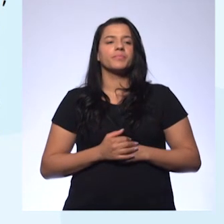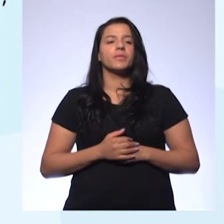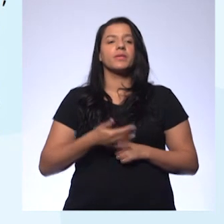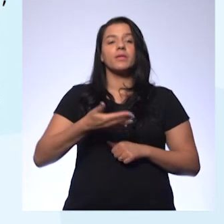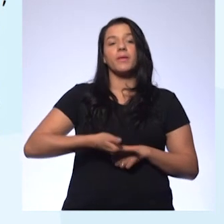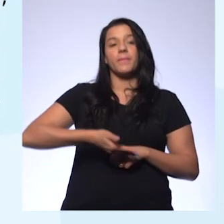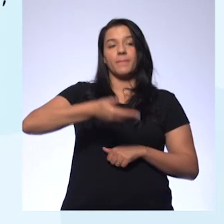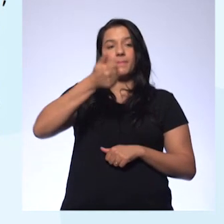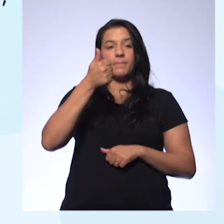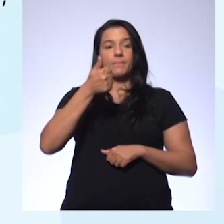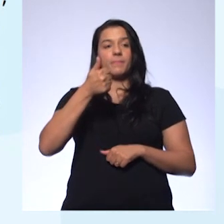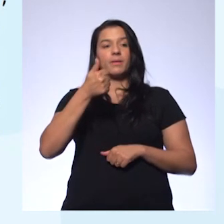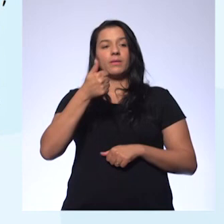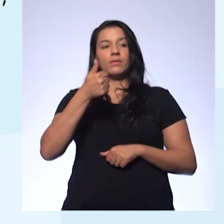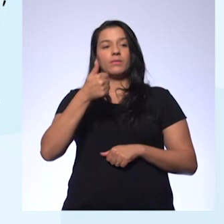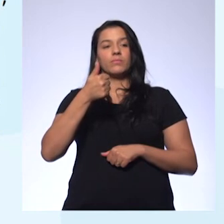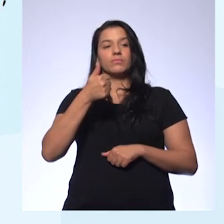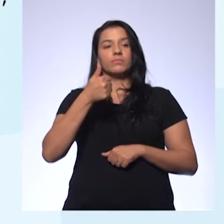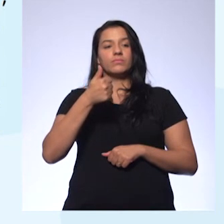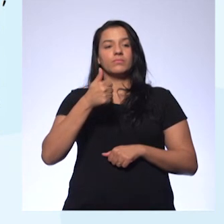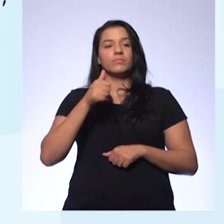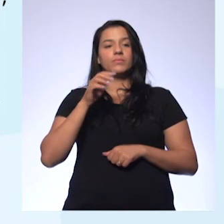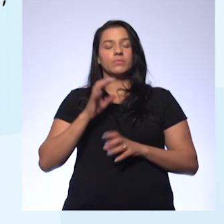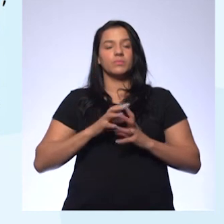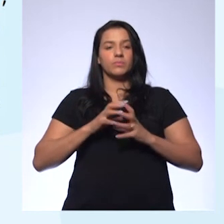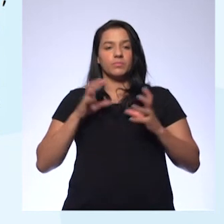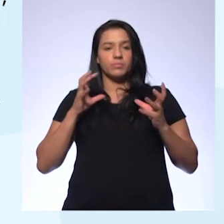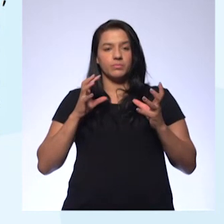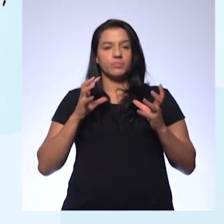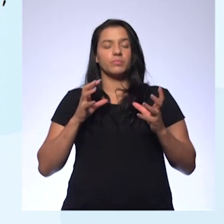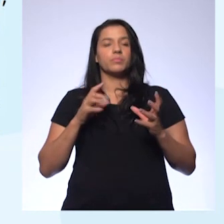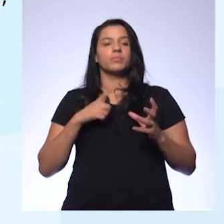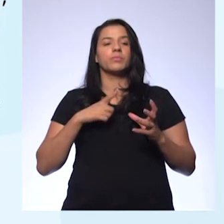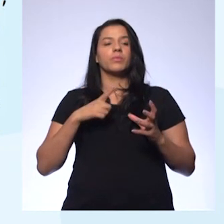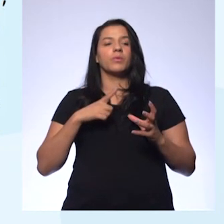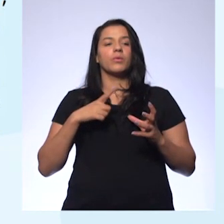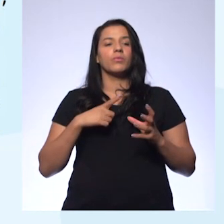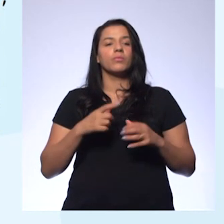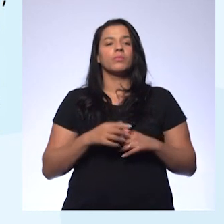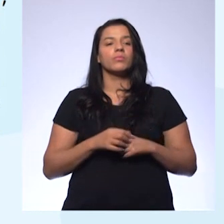melhor eficiência na combustão